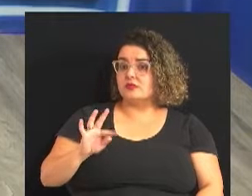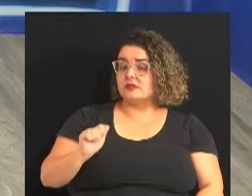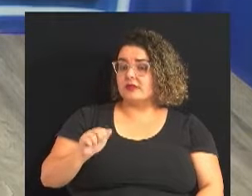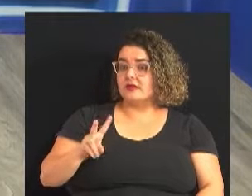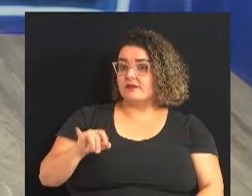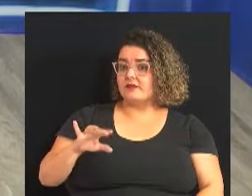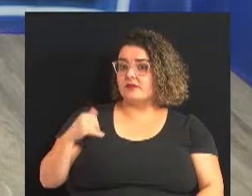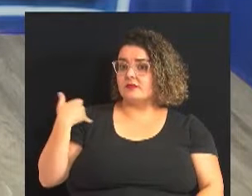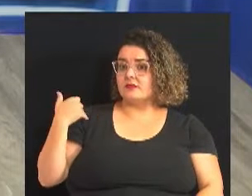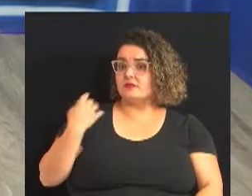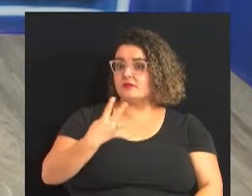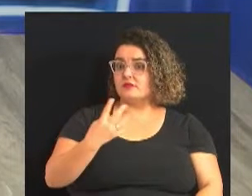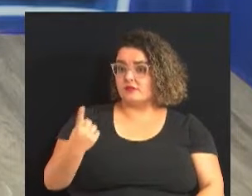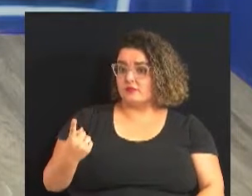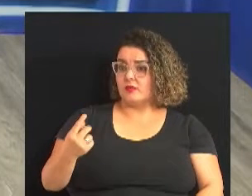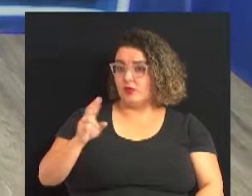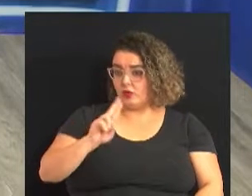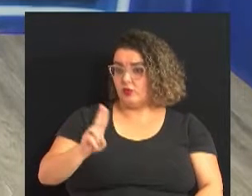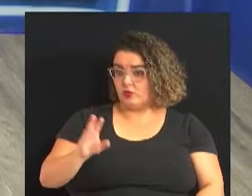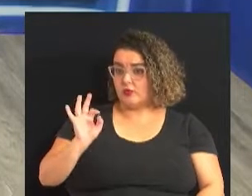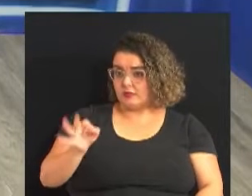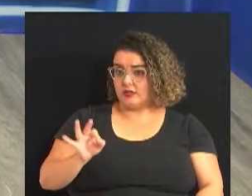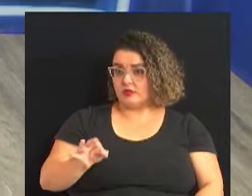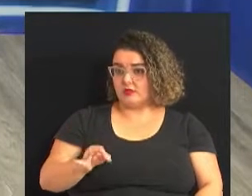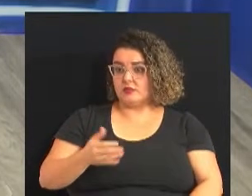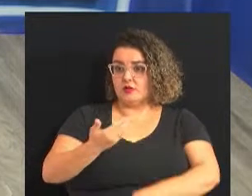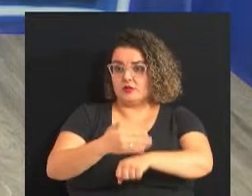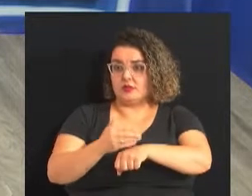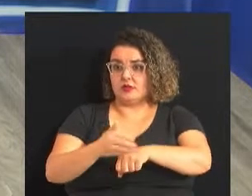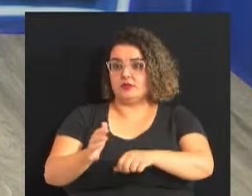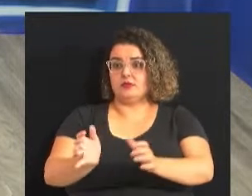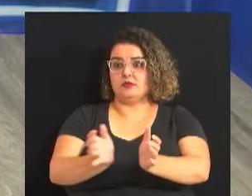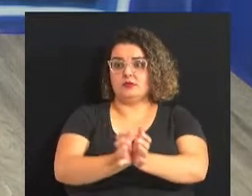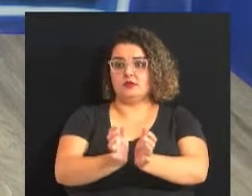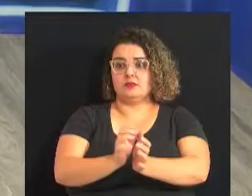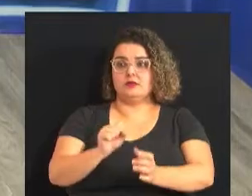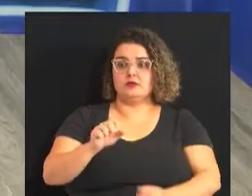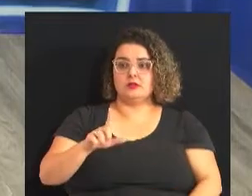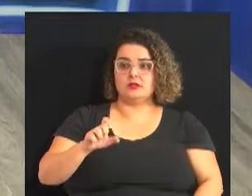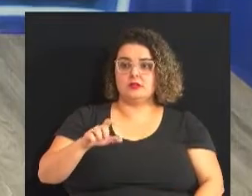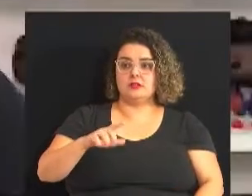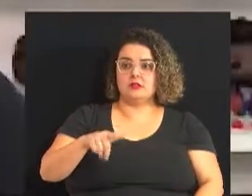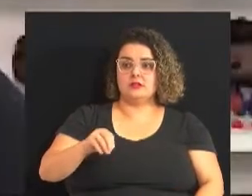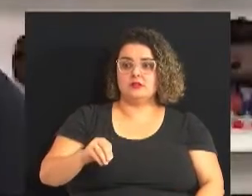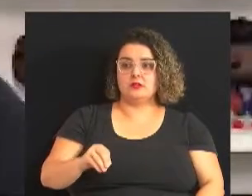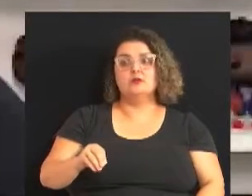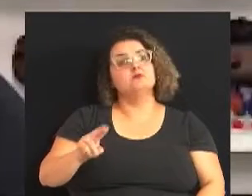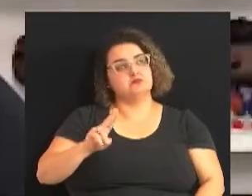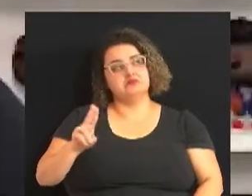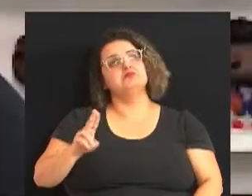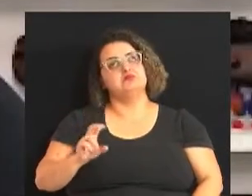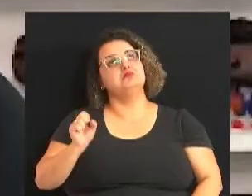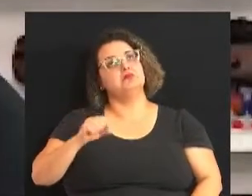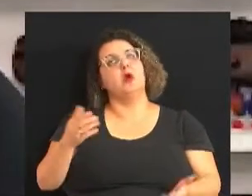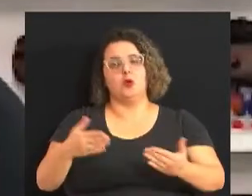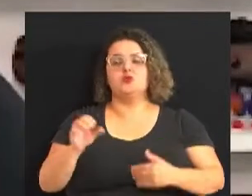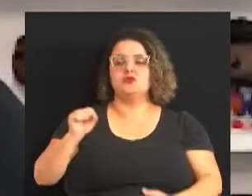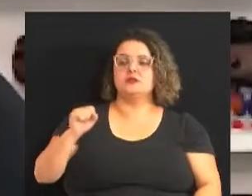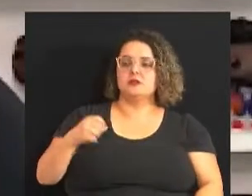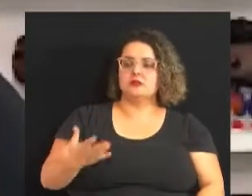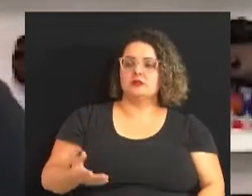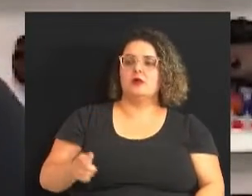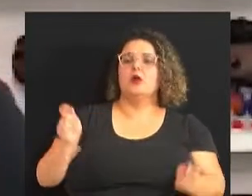é o nome certo, então, para hoje ser o treinador da seleção? hoje sim, eu acho que o Gustavinho é muito